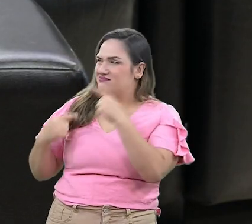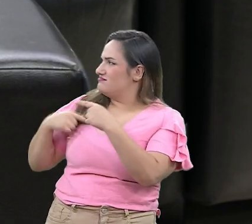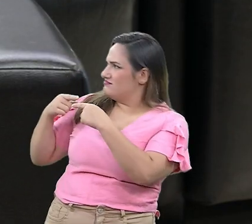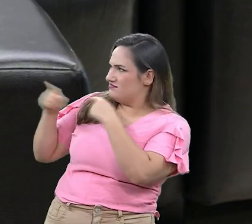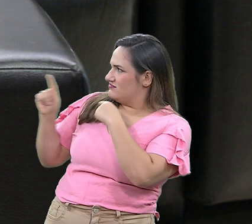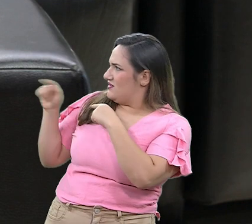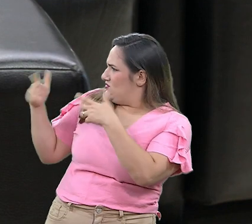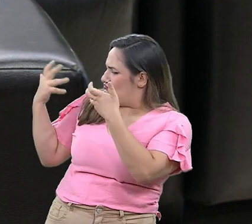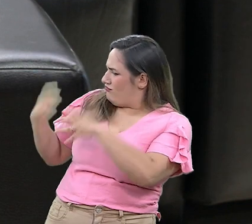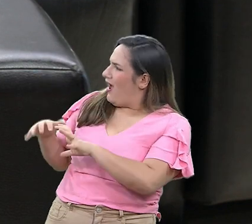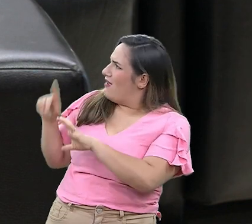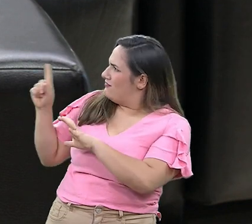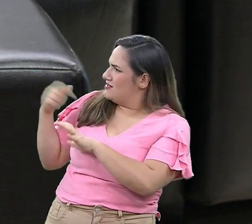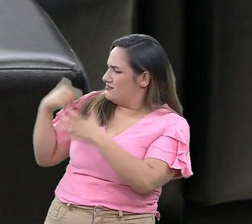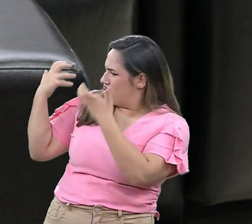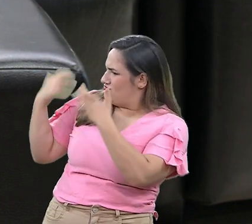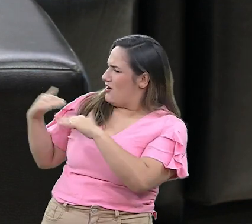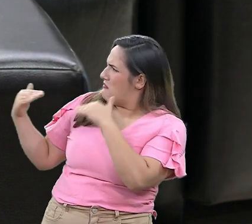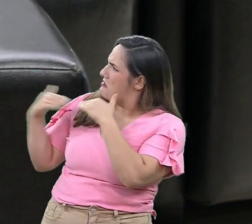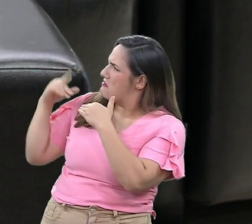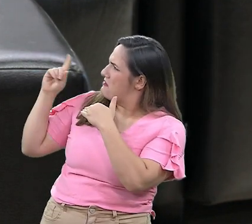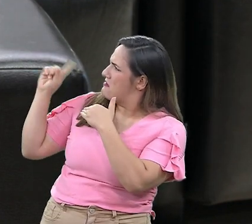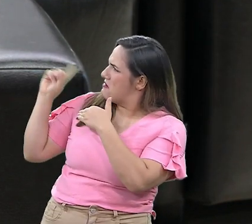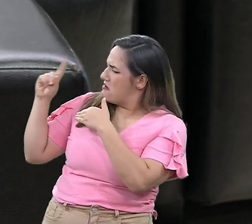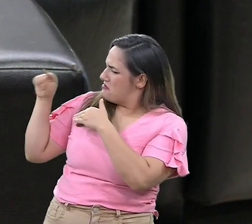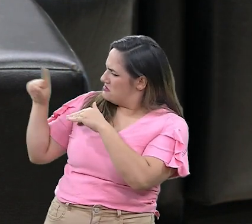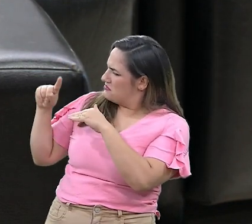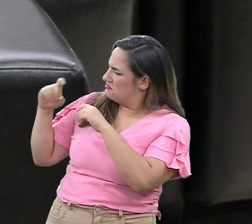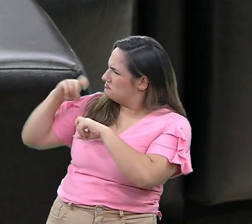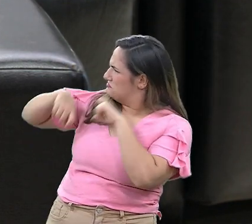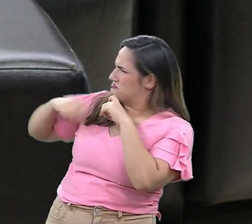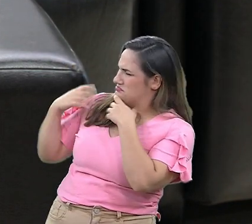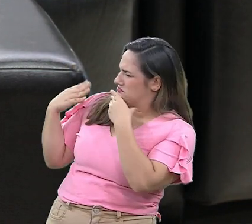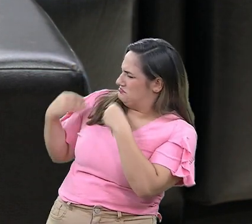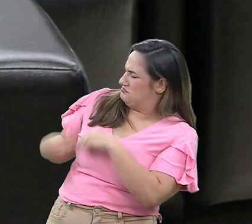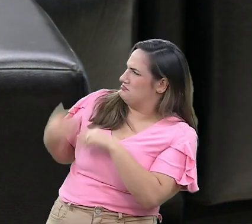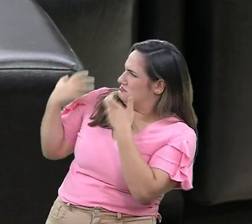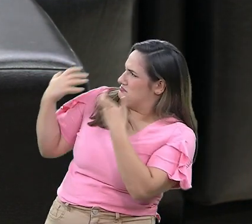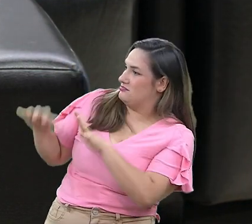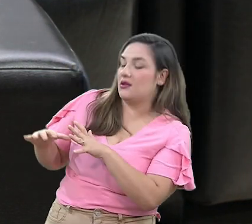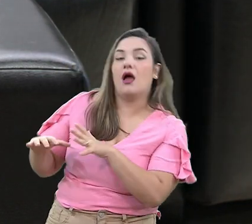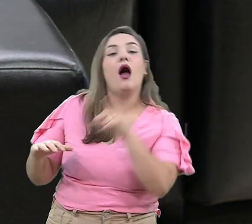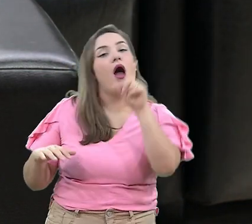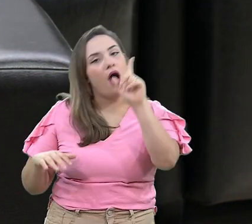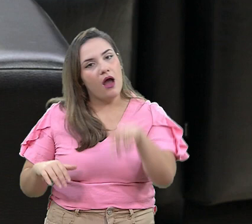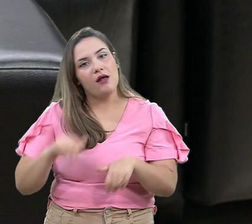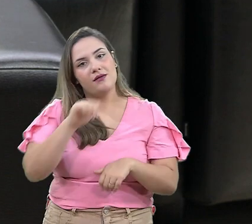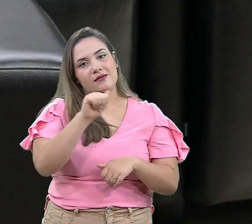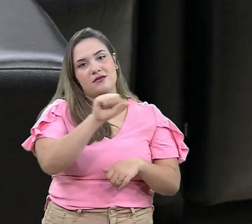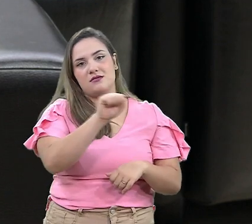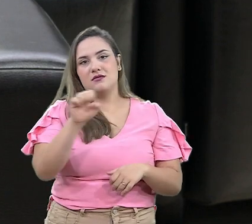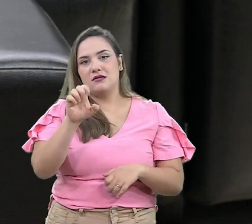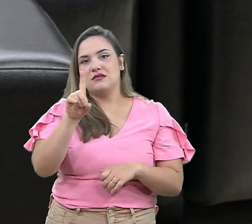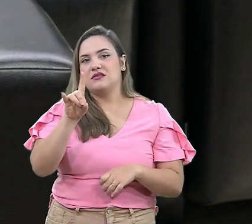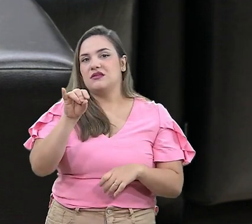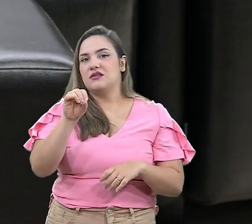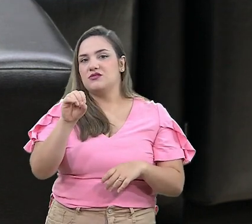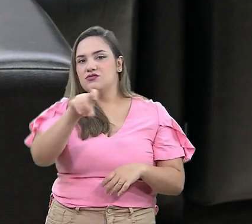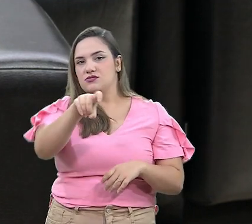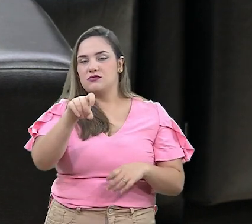não concorda com aquela conduta ou não consente com aquele comportamento, nós vamos ter um assédio sexual.